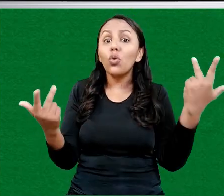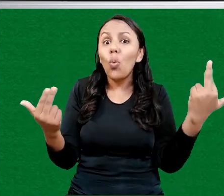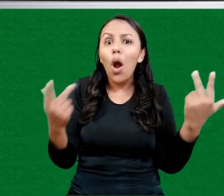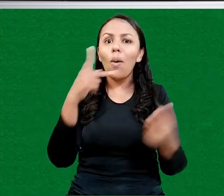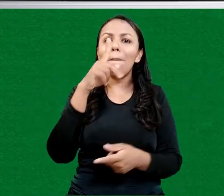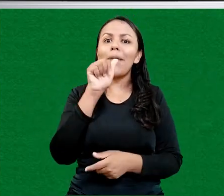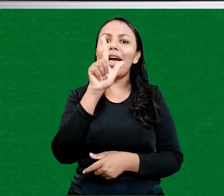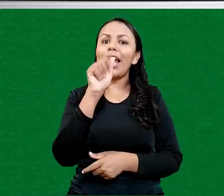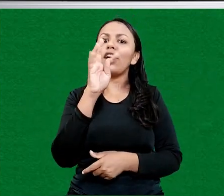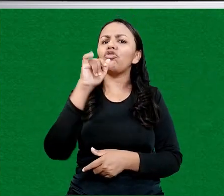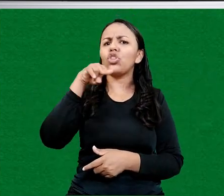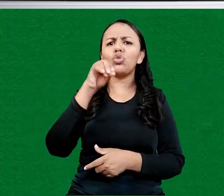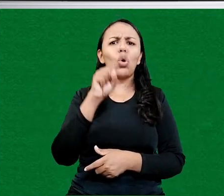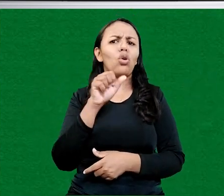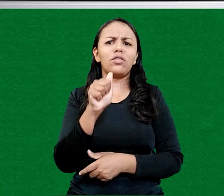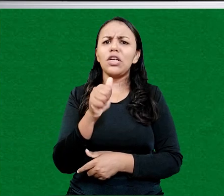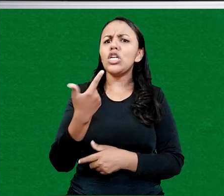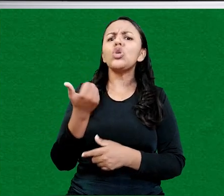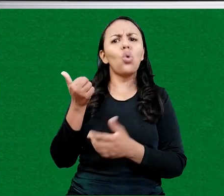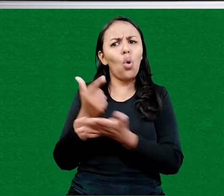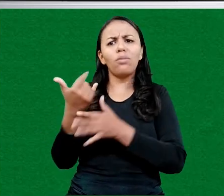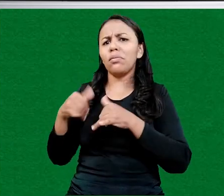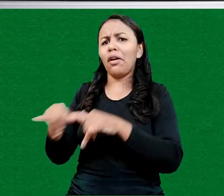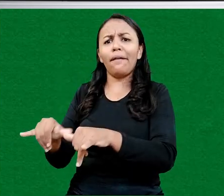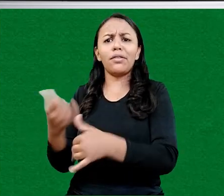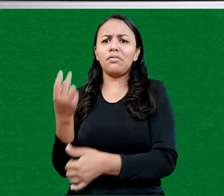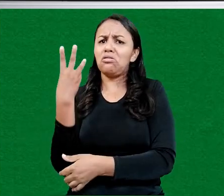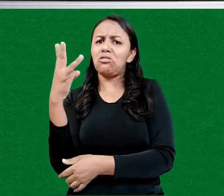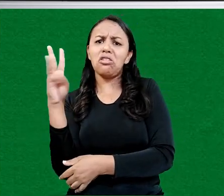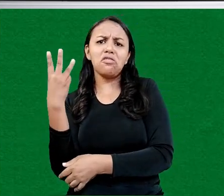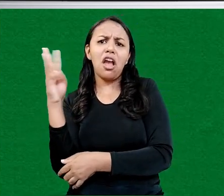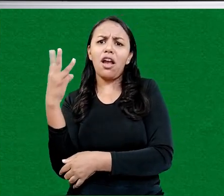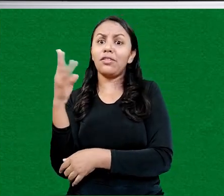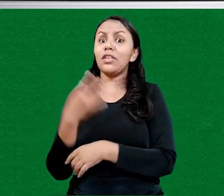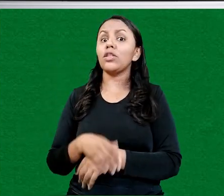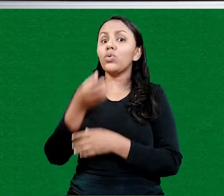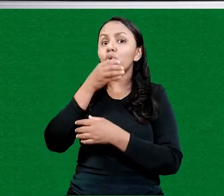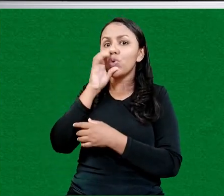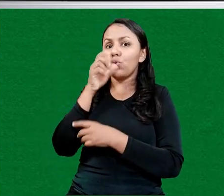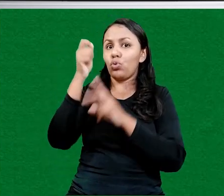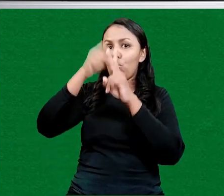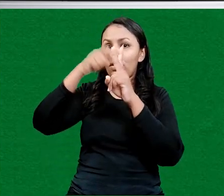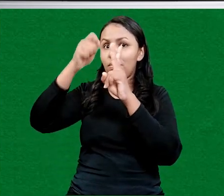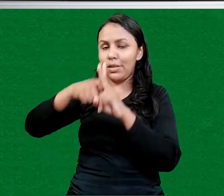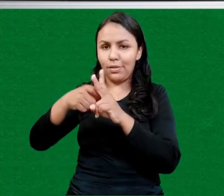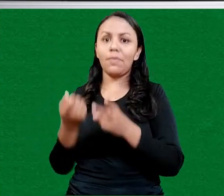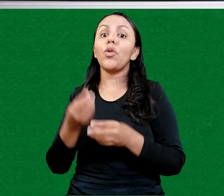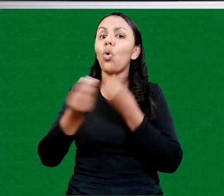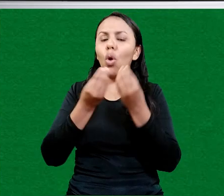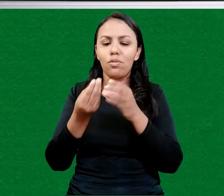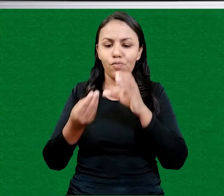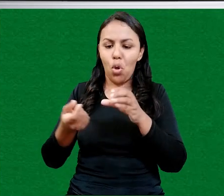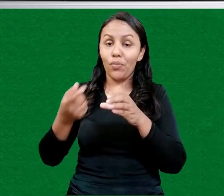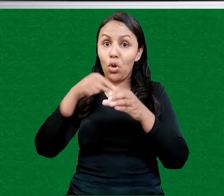você compra aí no supermercado por R$3, R$4, você vai tomar maisena por 2 meses. Você coloca uma concentração